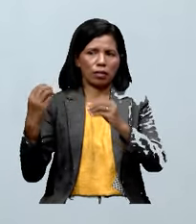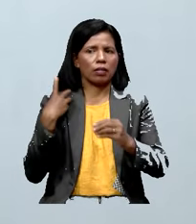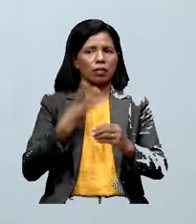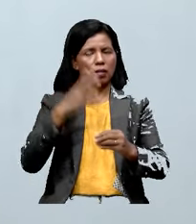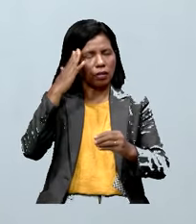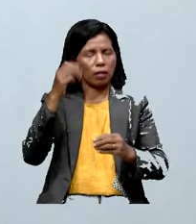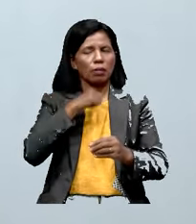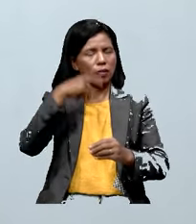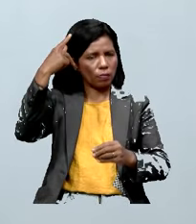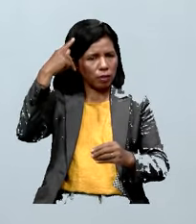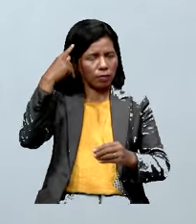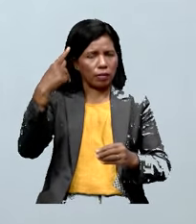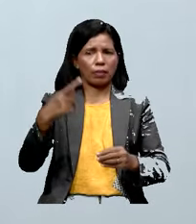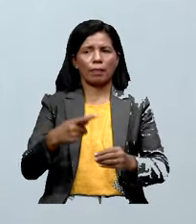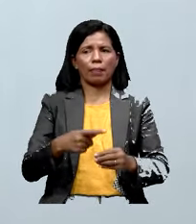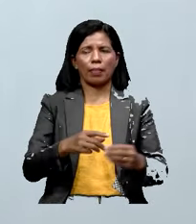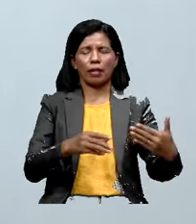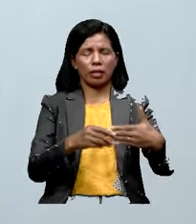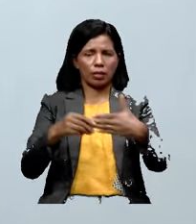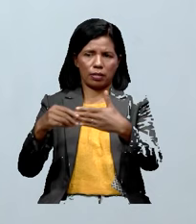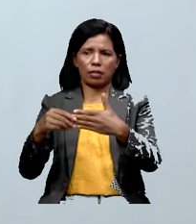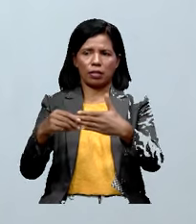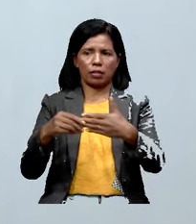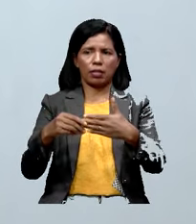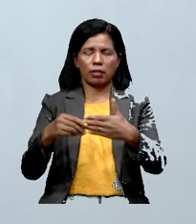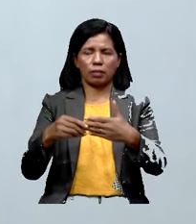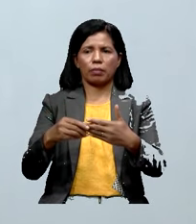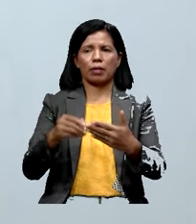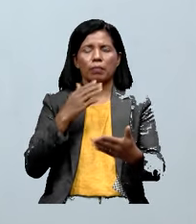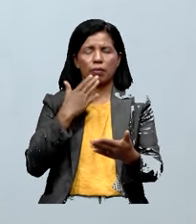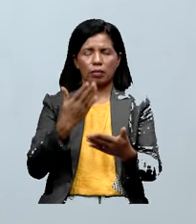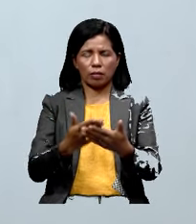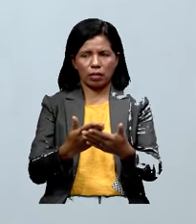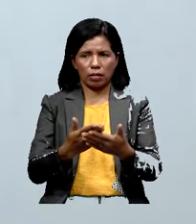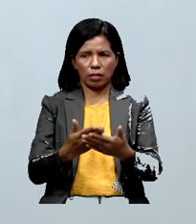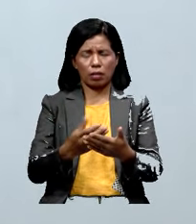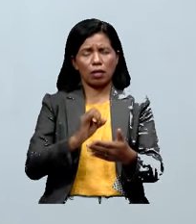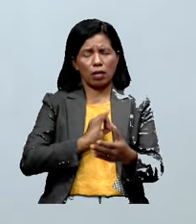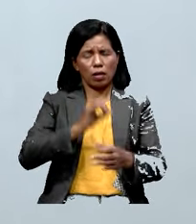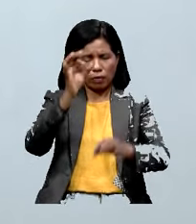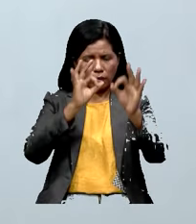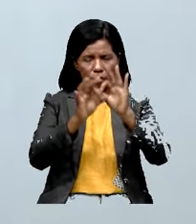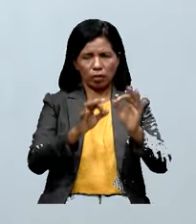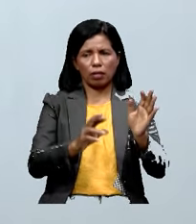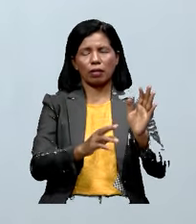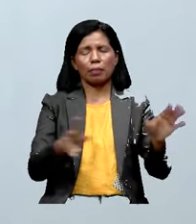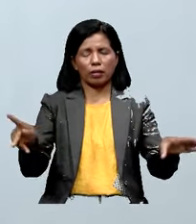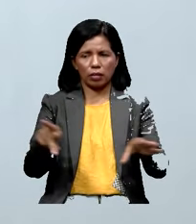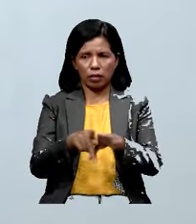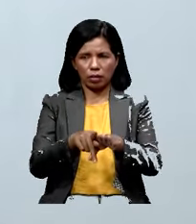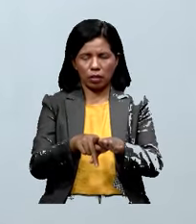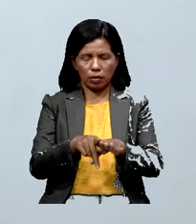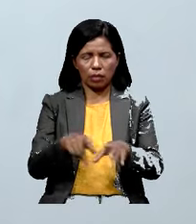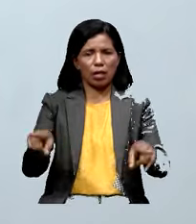Papa Francisco, líder de Nenian cá, humilde Tebes. Hau fia kata ka niya hau na presença de Nenian, bila sai mata